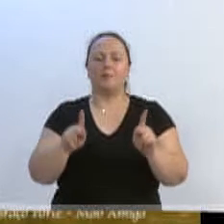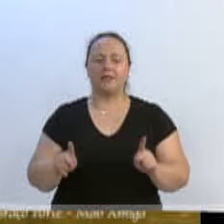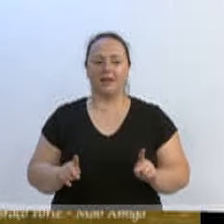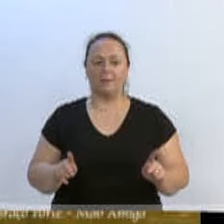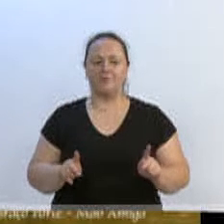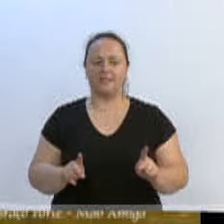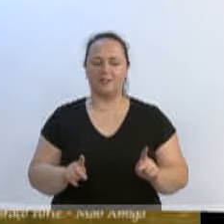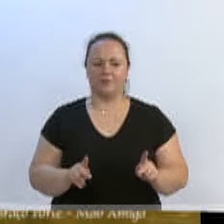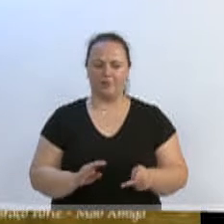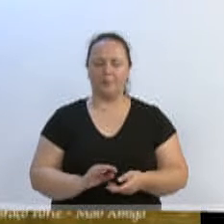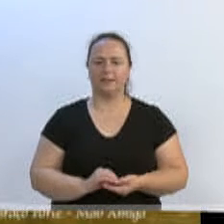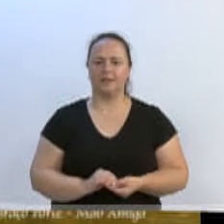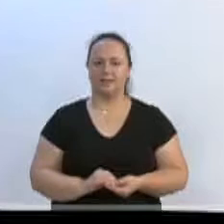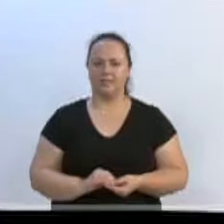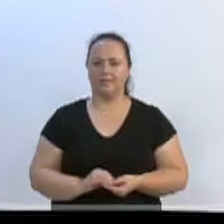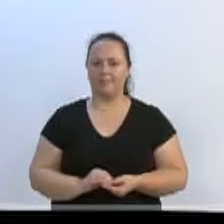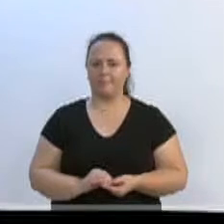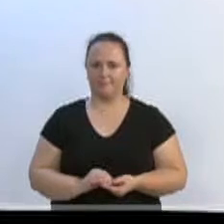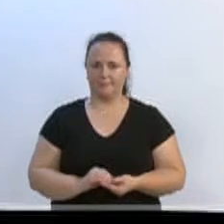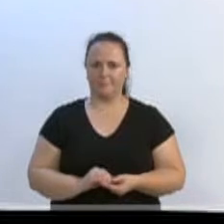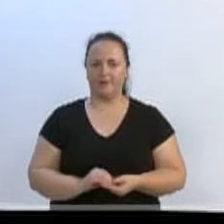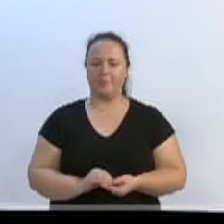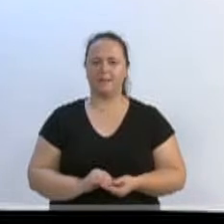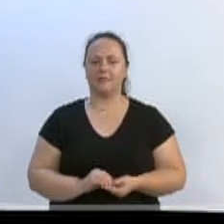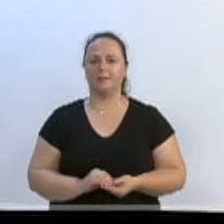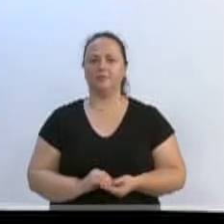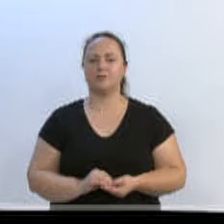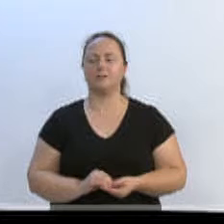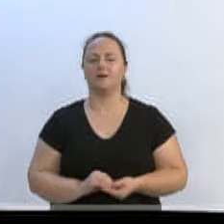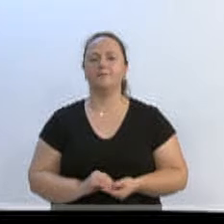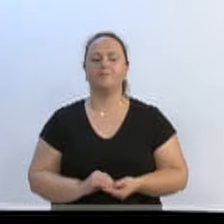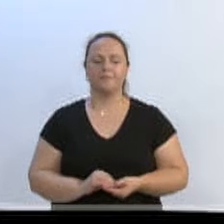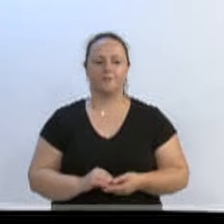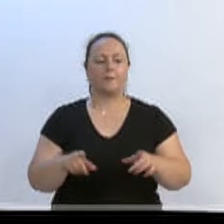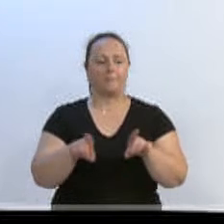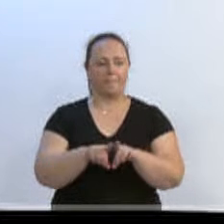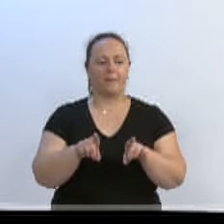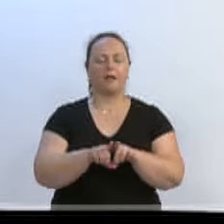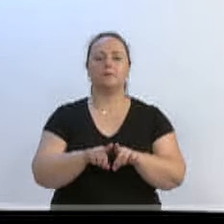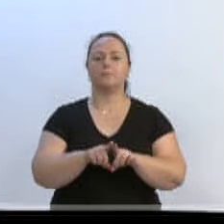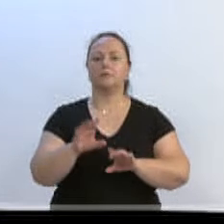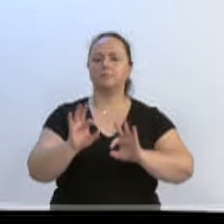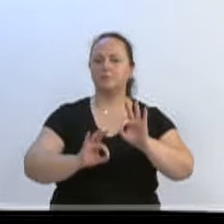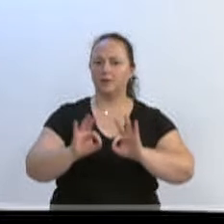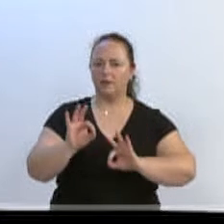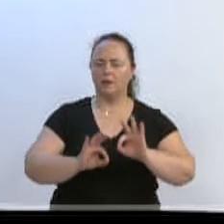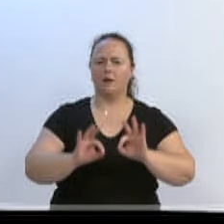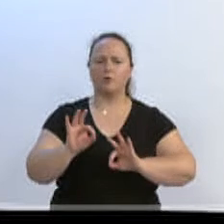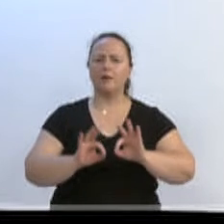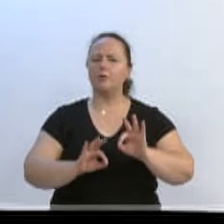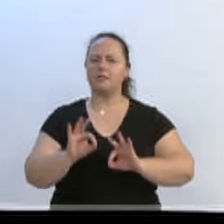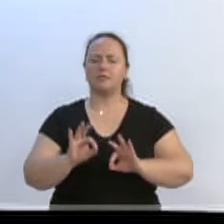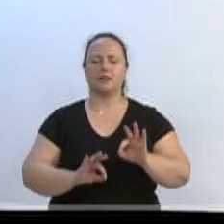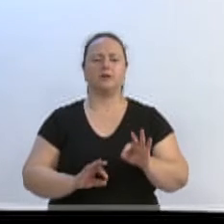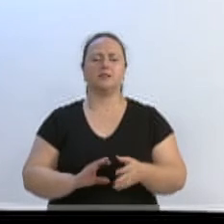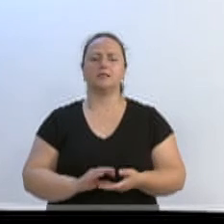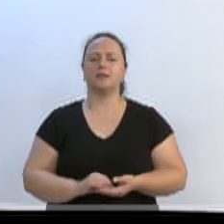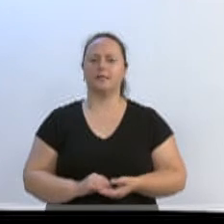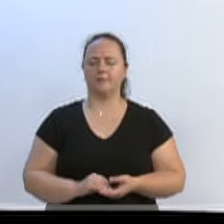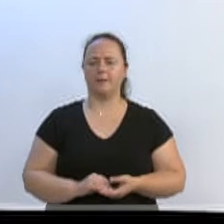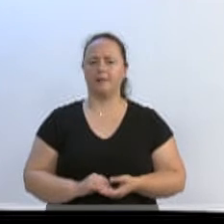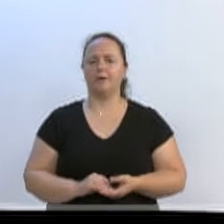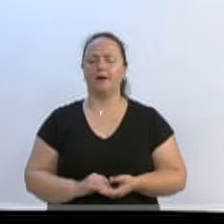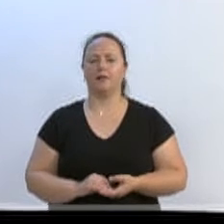como a marinha como aeronáutica é a formação do militar são os nossos homens que vão da fronteira não medem